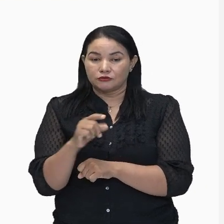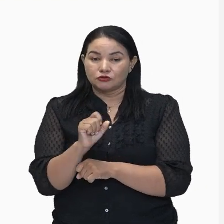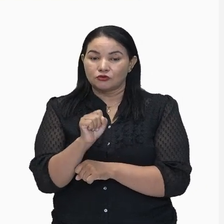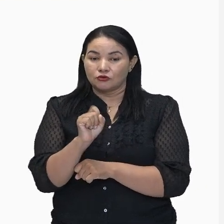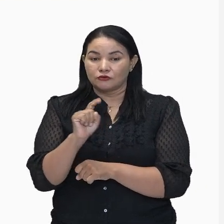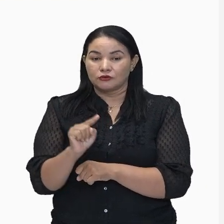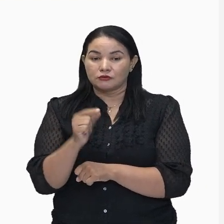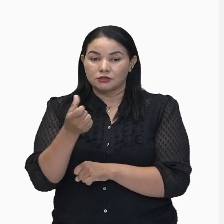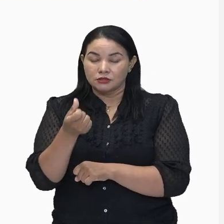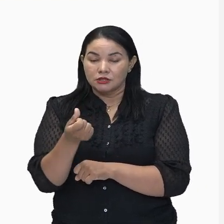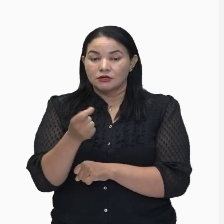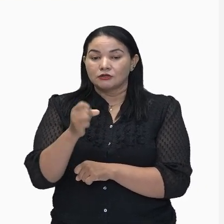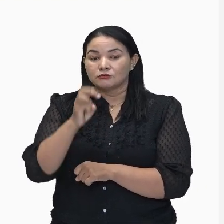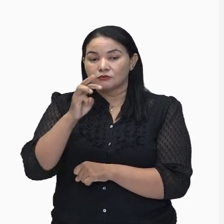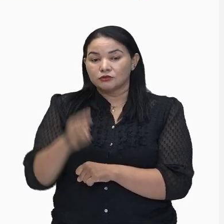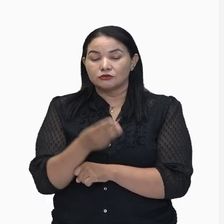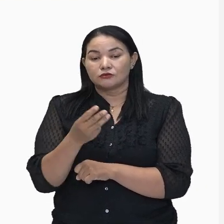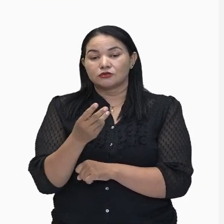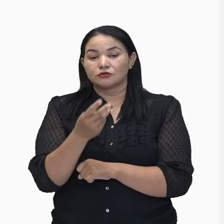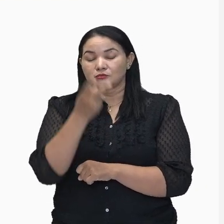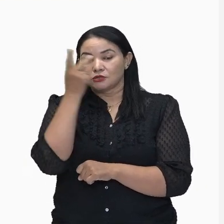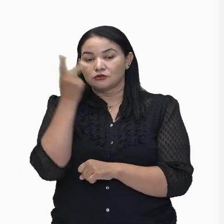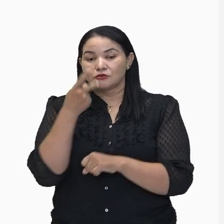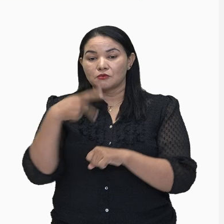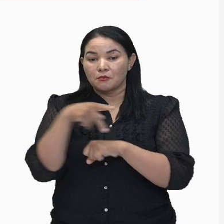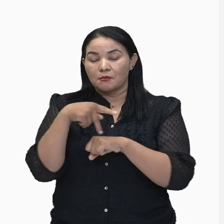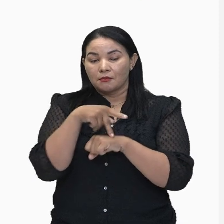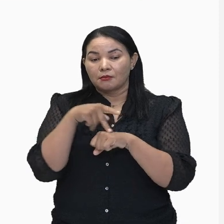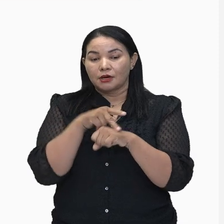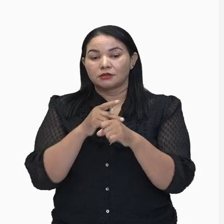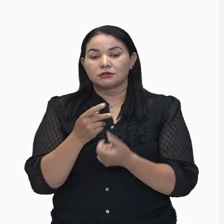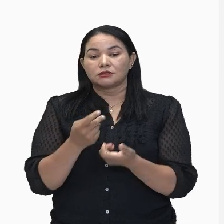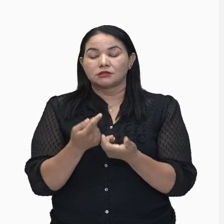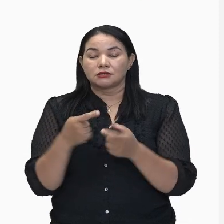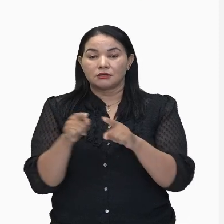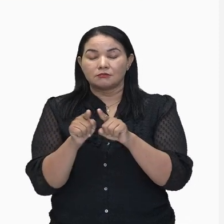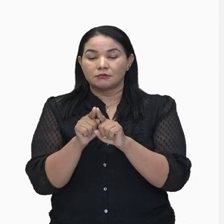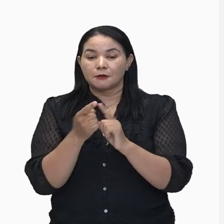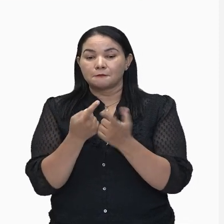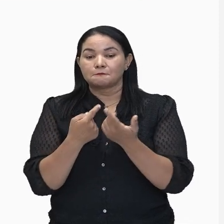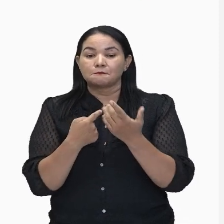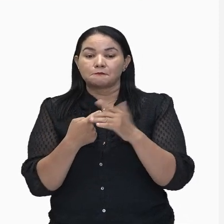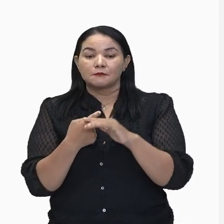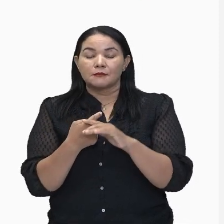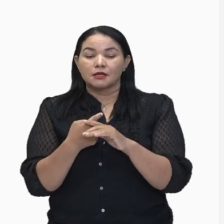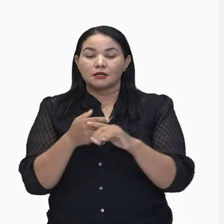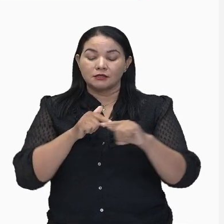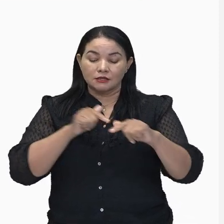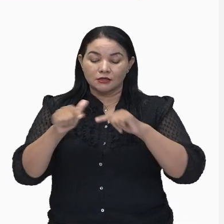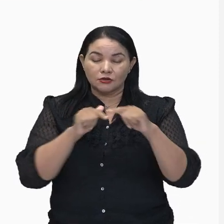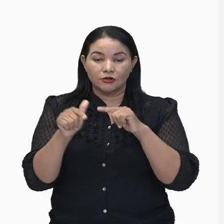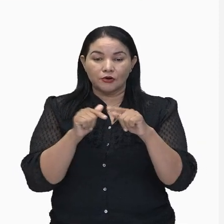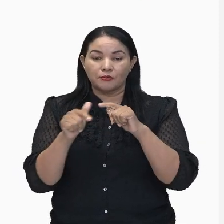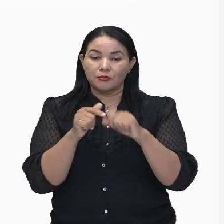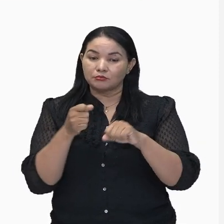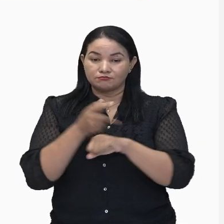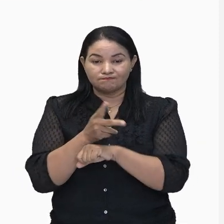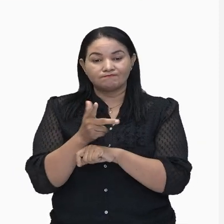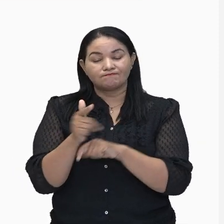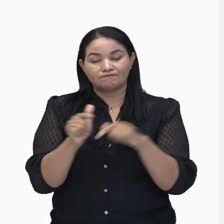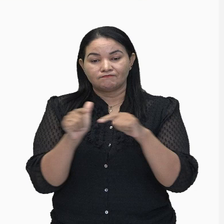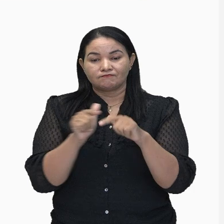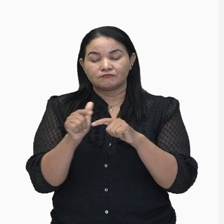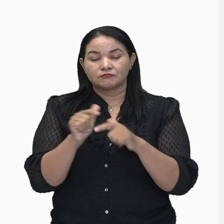de cidadãos, né, de países, eles vão estar empregados em determinados trabalhos, né? Isso